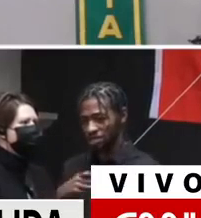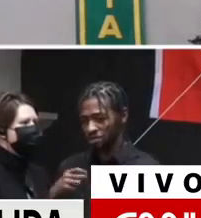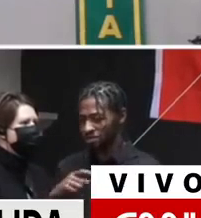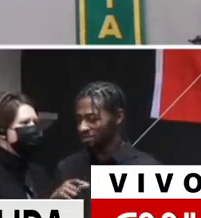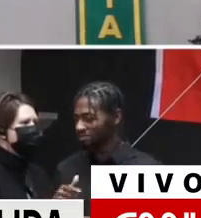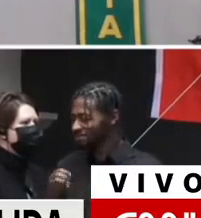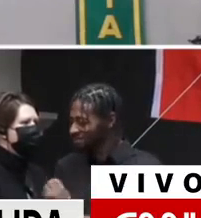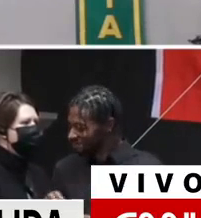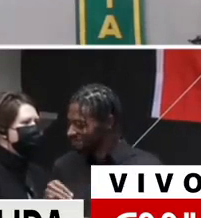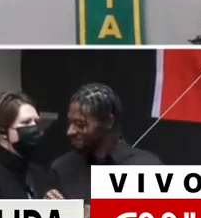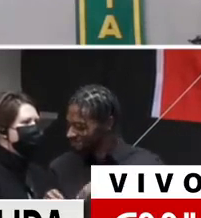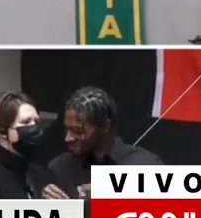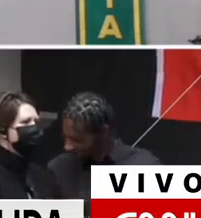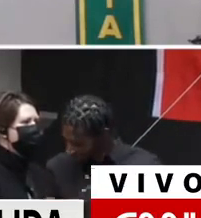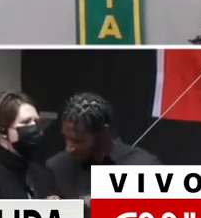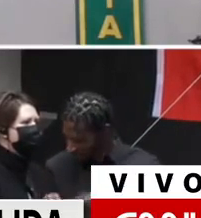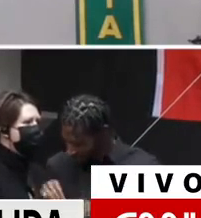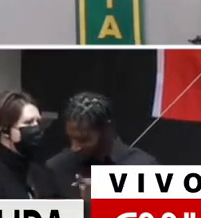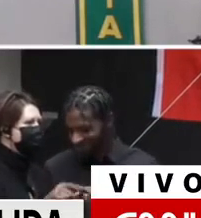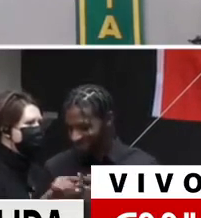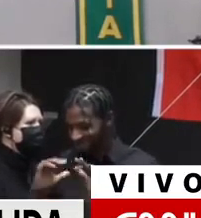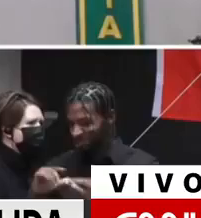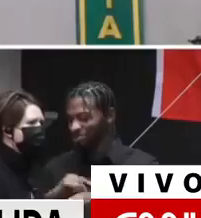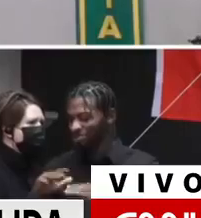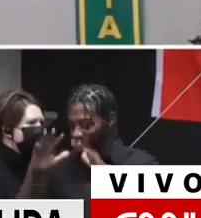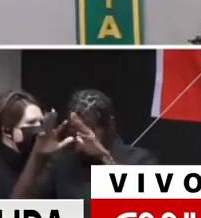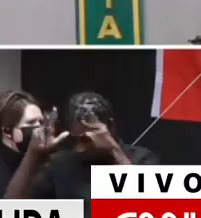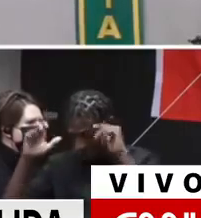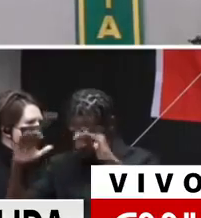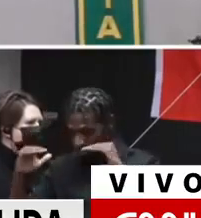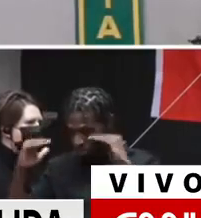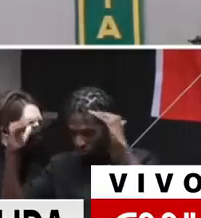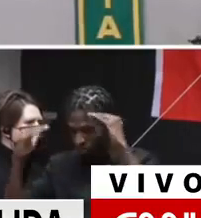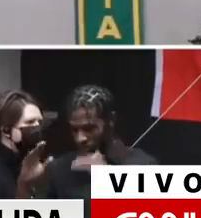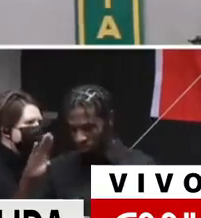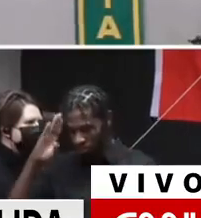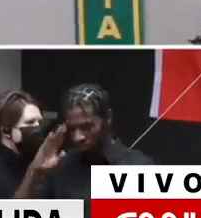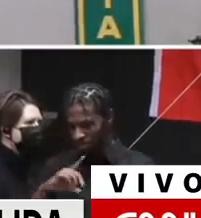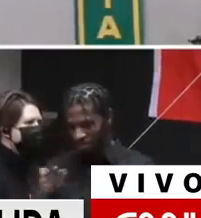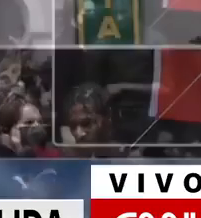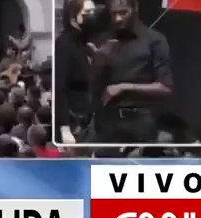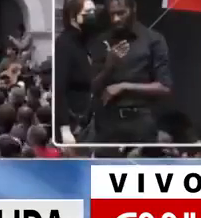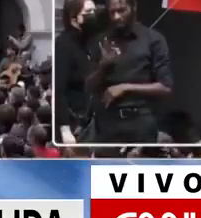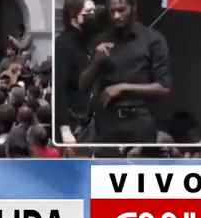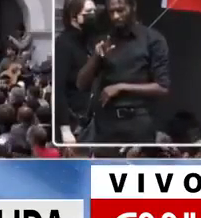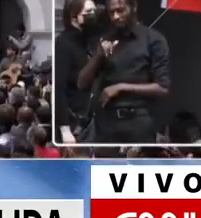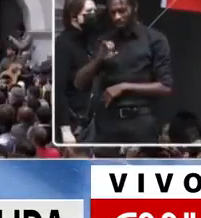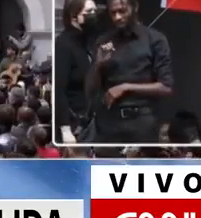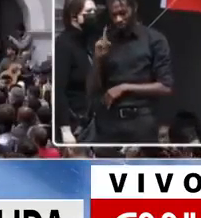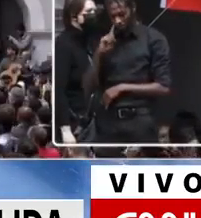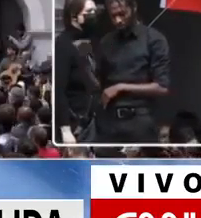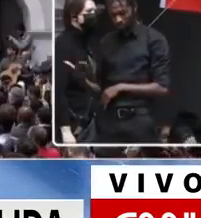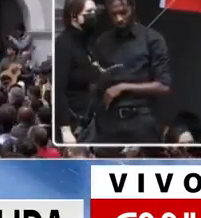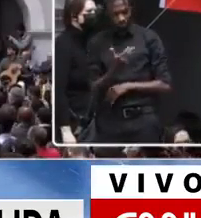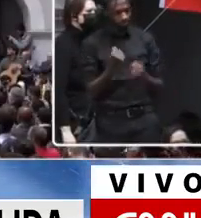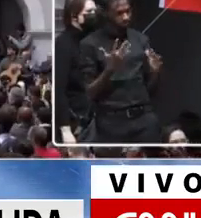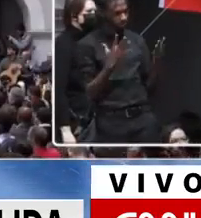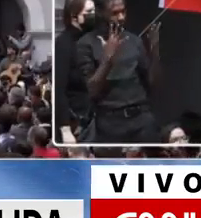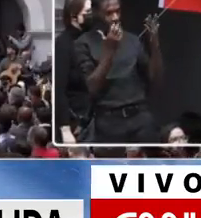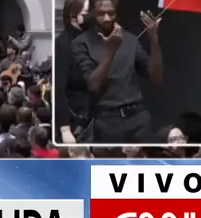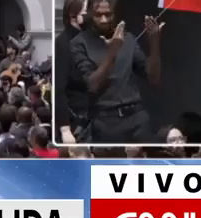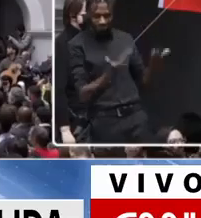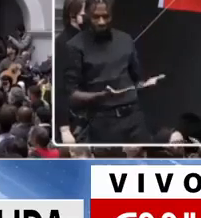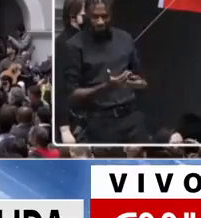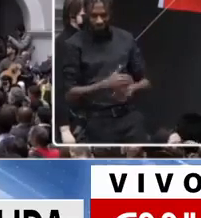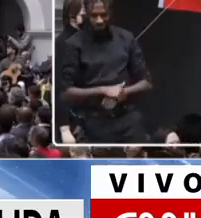começar a leitura já já, mas as cores que são usadas, o verde e amarelo. Tudo tem um significado nesse dia de hoje, gente. O verde e amarelo resgatando